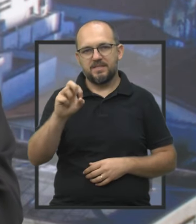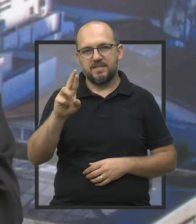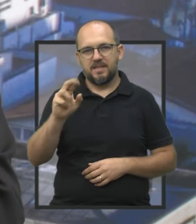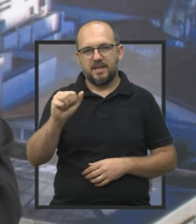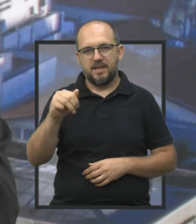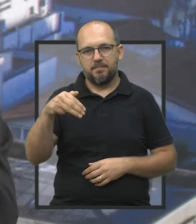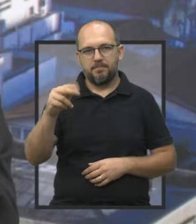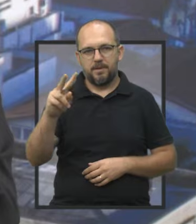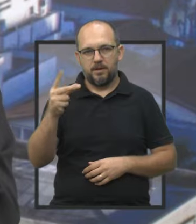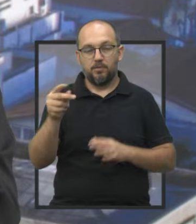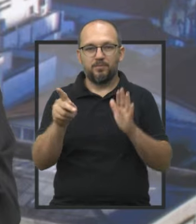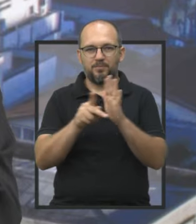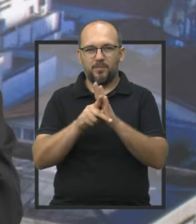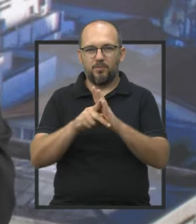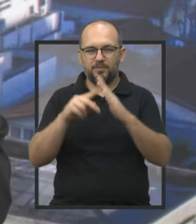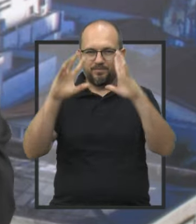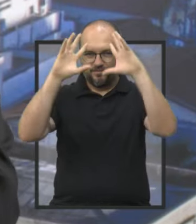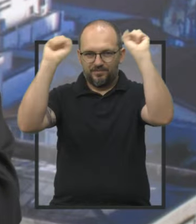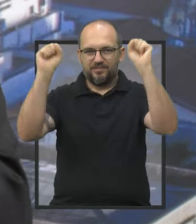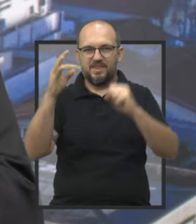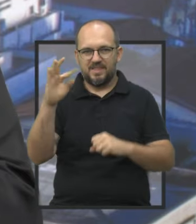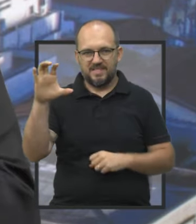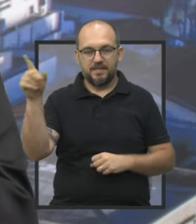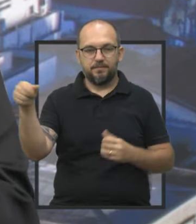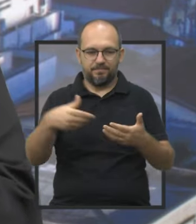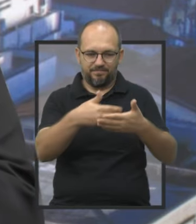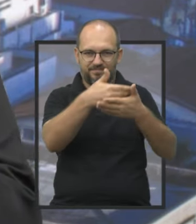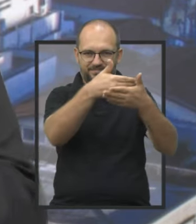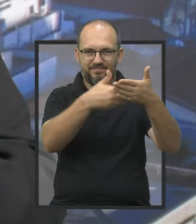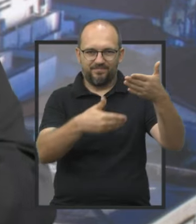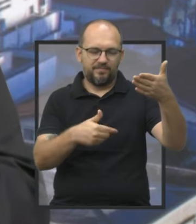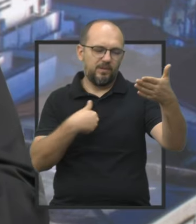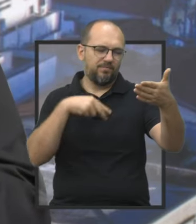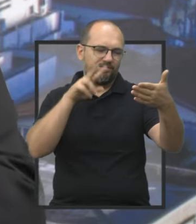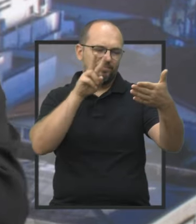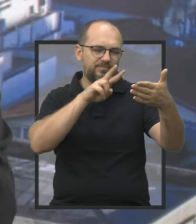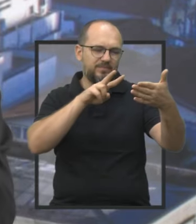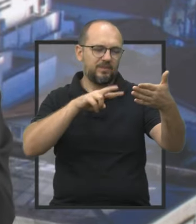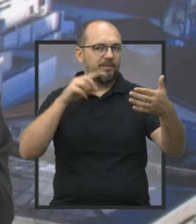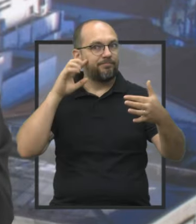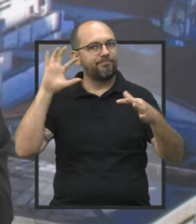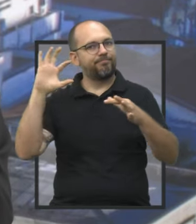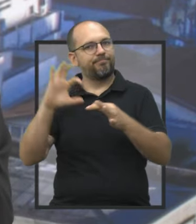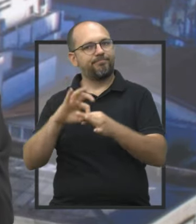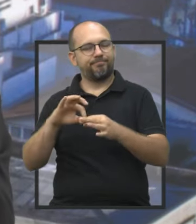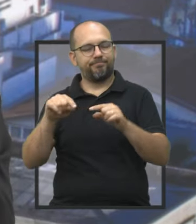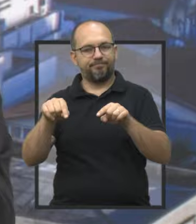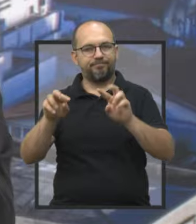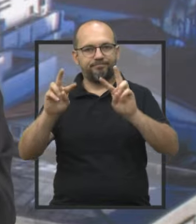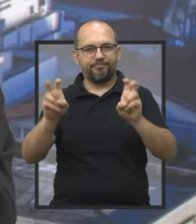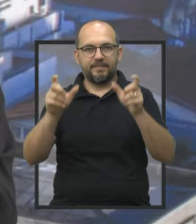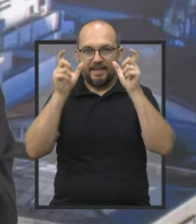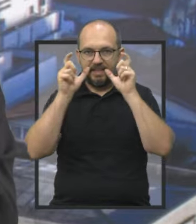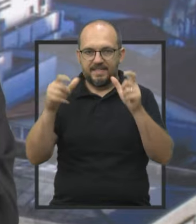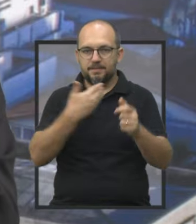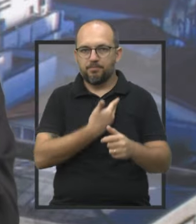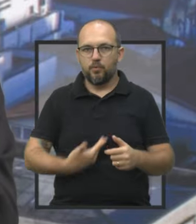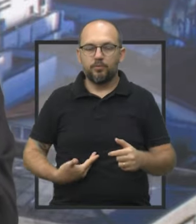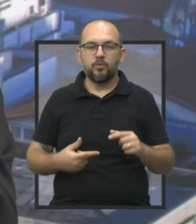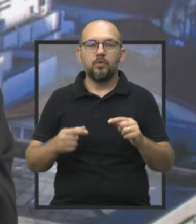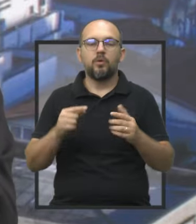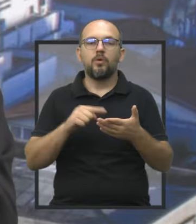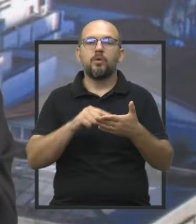trouxe uma questão bastante interessante nesse contexto, que a gente pode trazer para esse contexto do interesse público, que é acerca